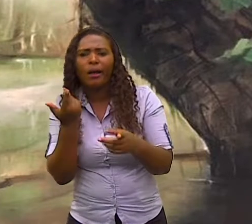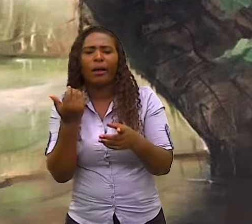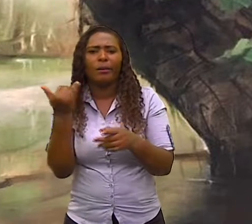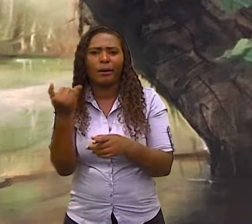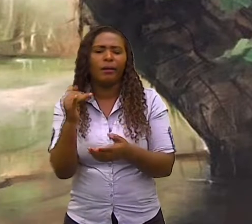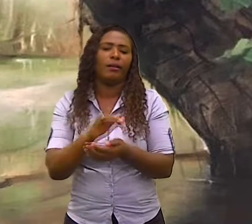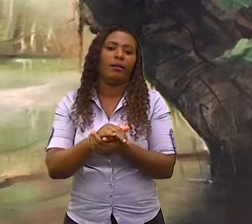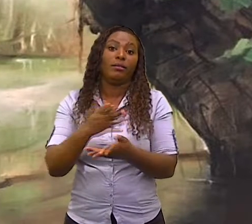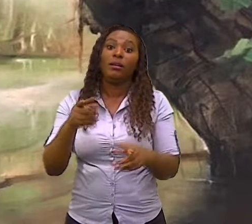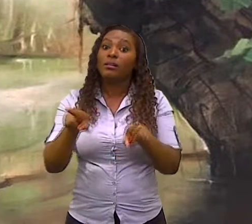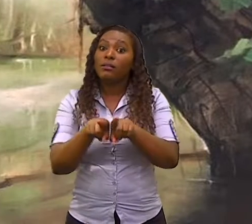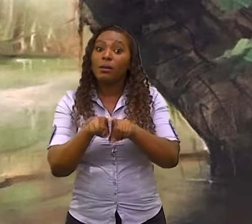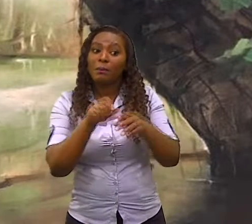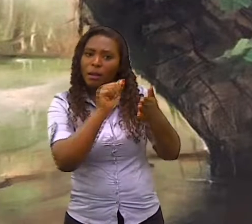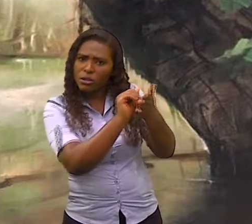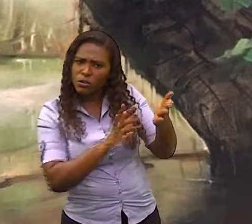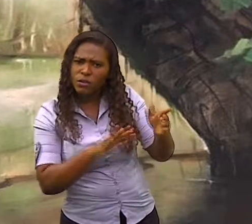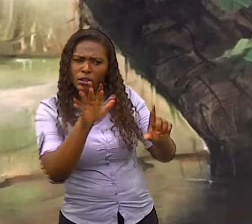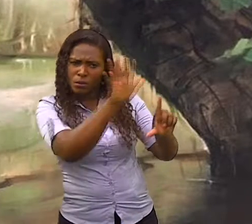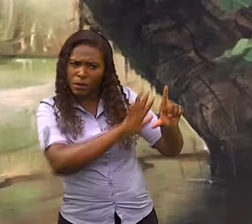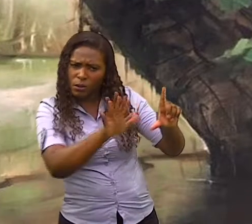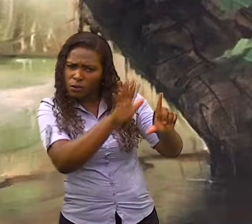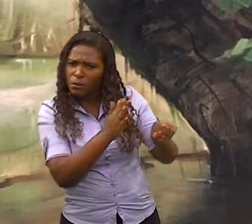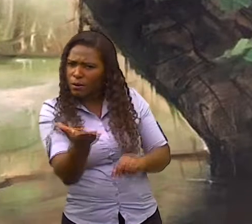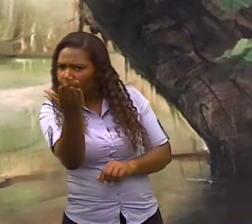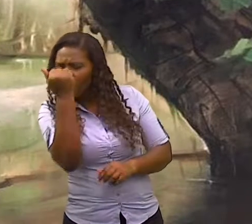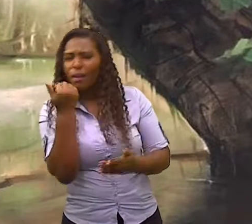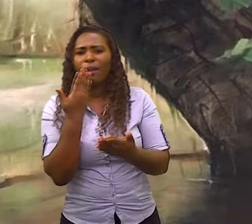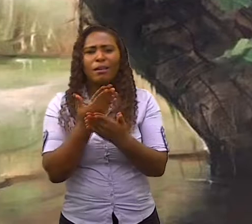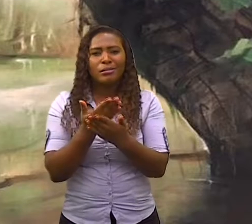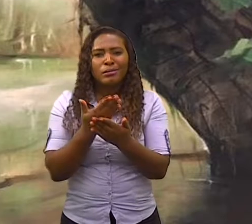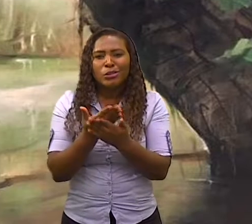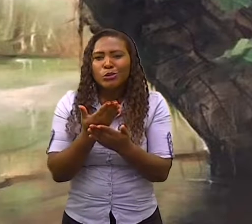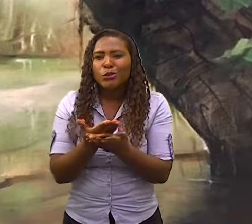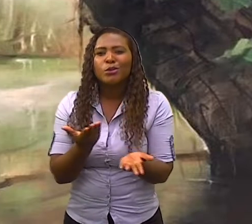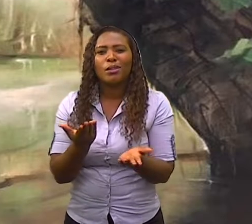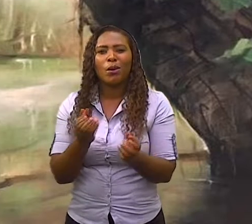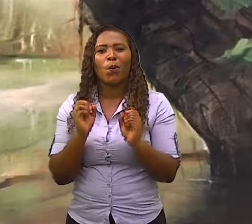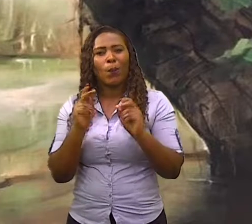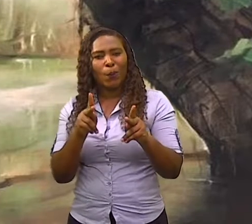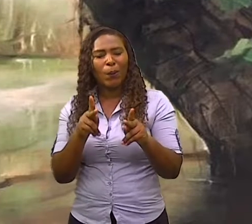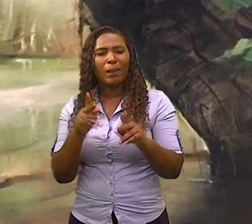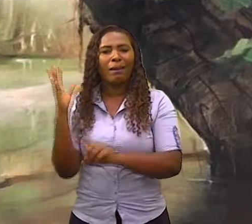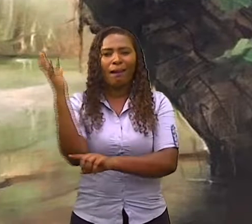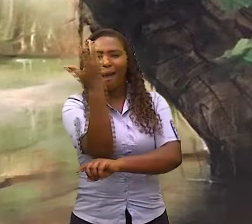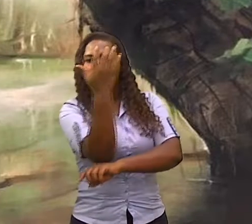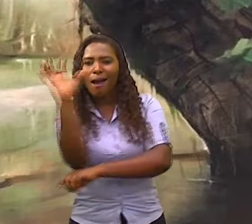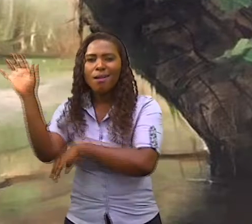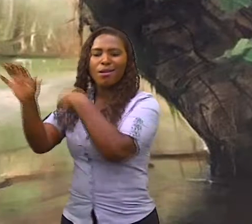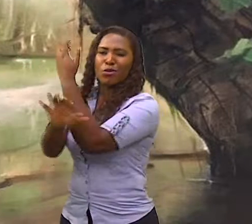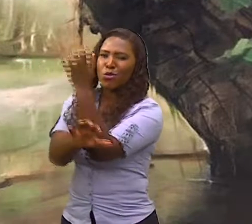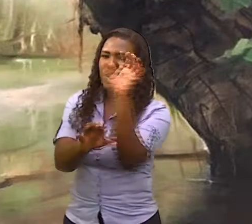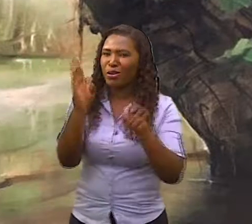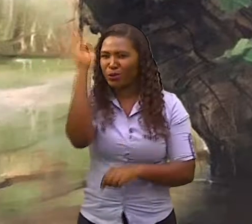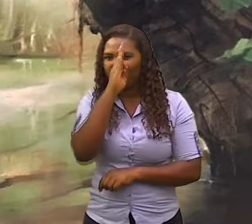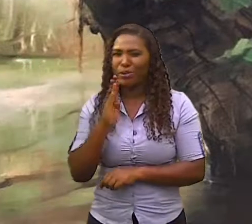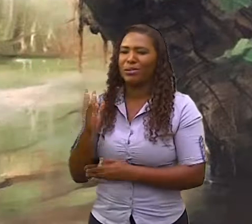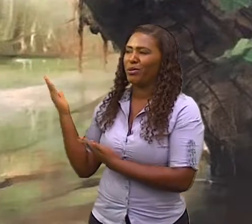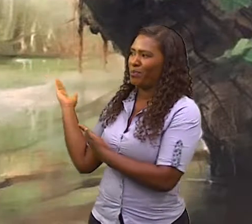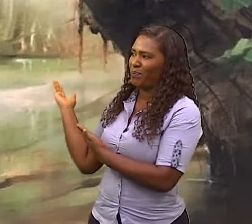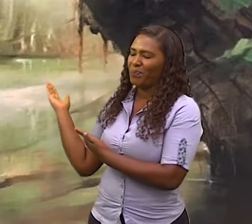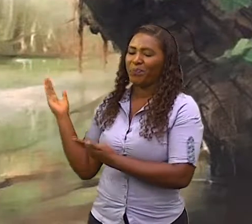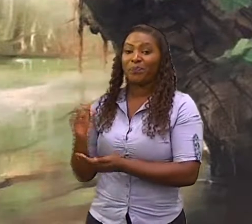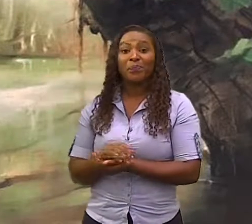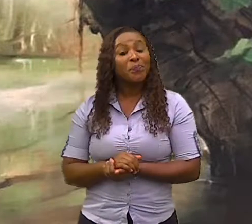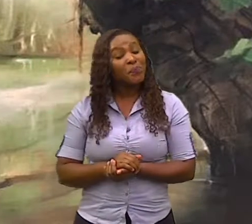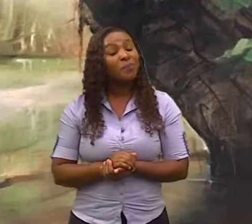atividade da plataforma e vem com a gente sobre esse nosso olhar sobre a natureza do Brasil.